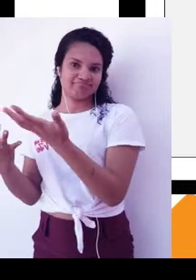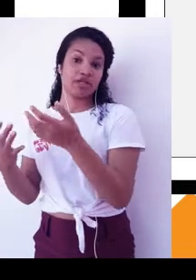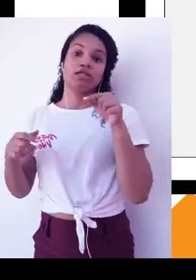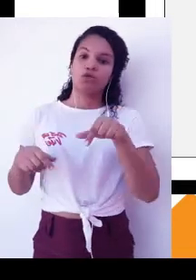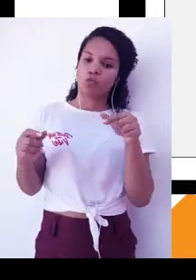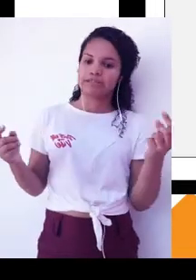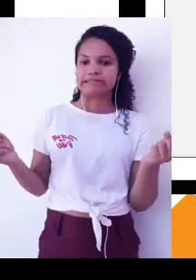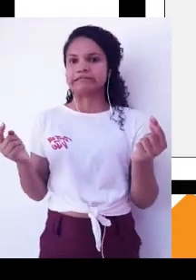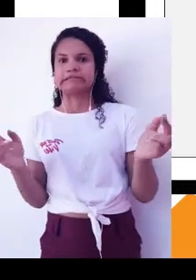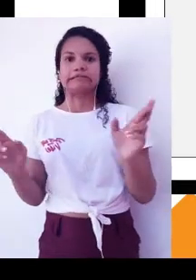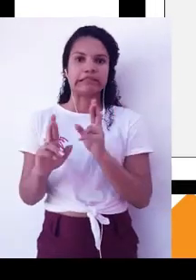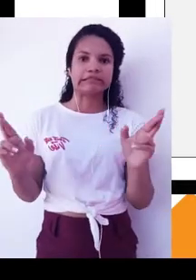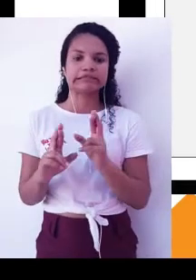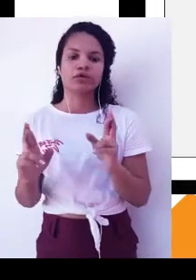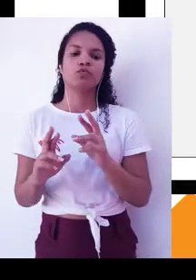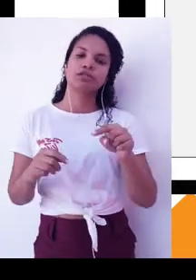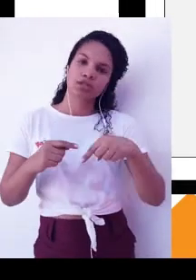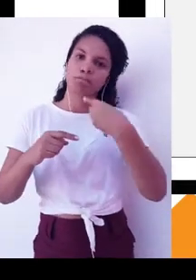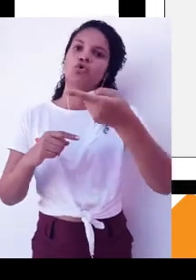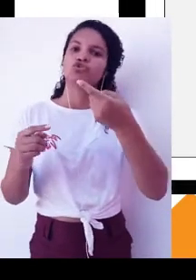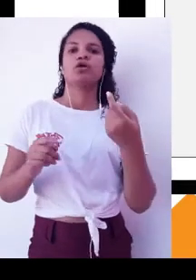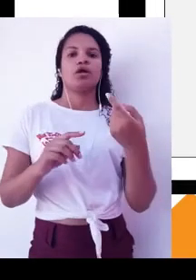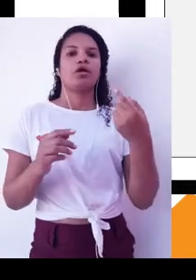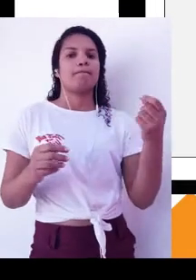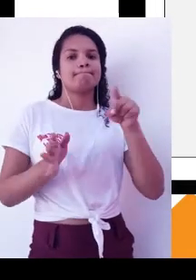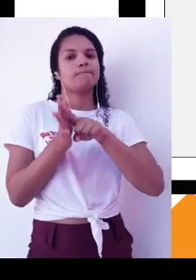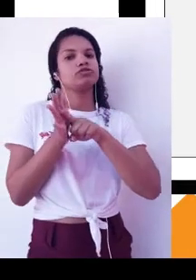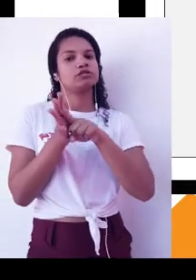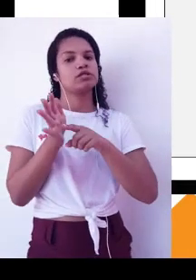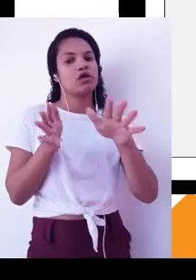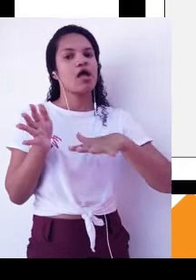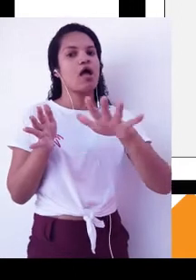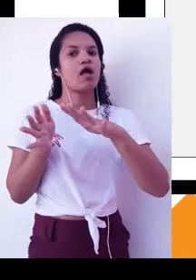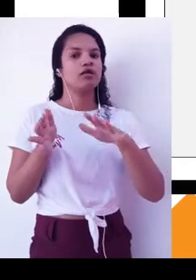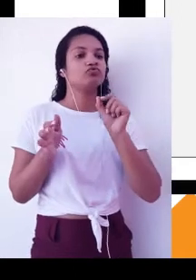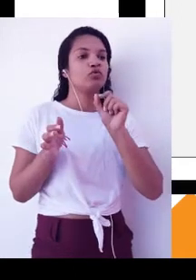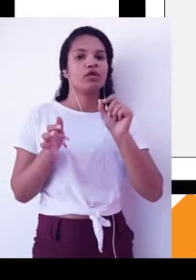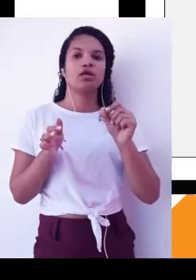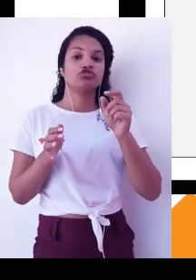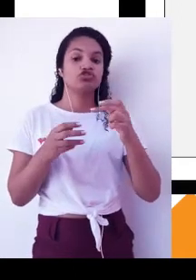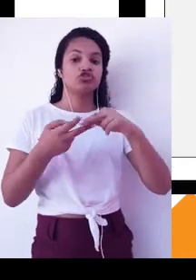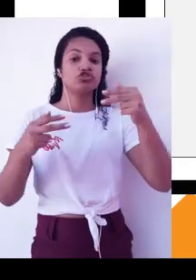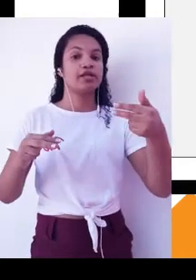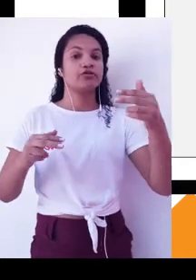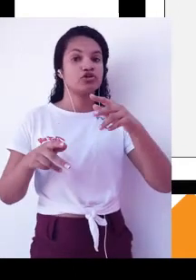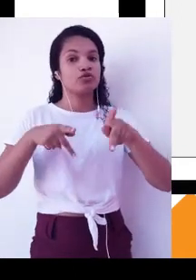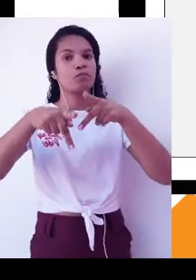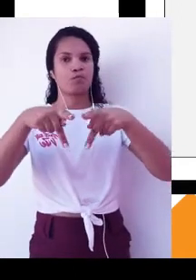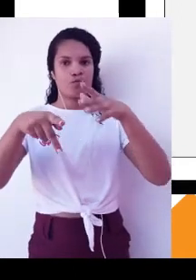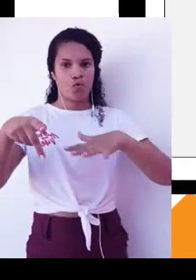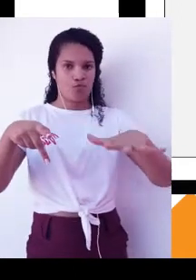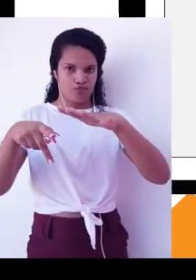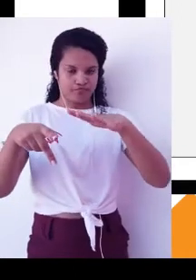resolvida principalmente pelos pesquisadores ligados à genética de populações. Hoje, a teoria